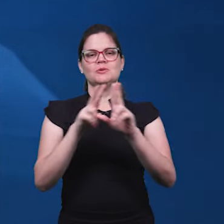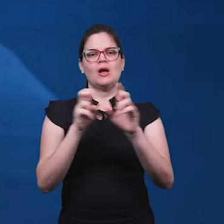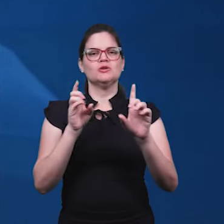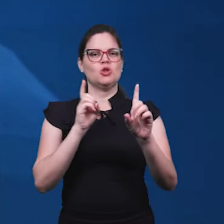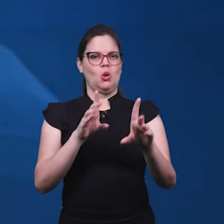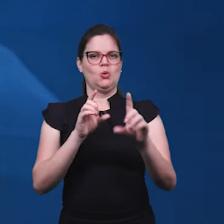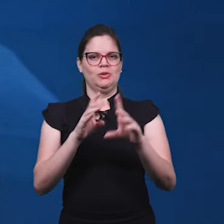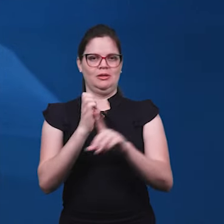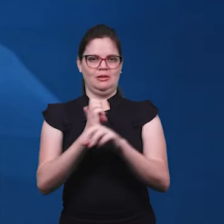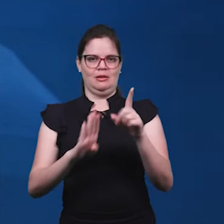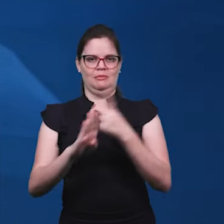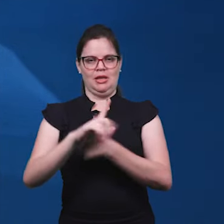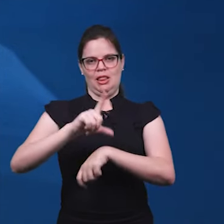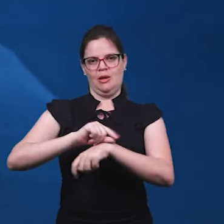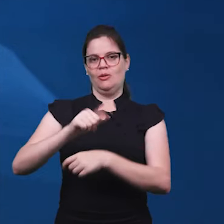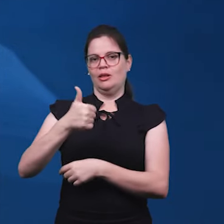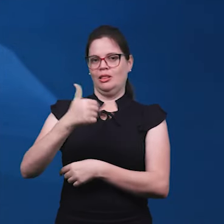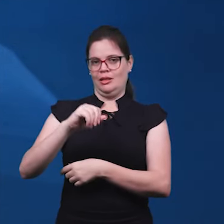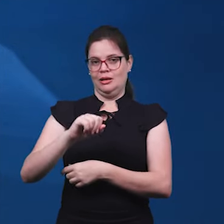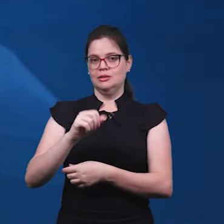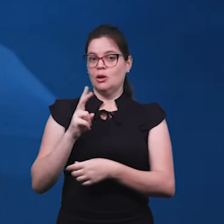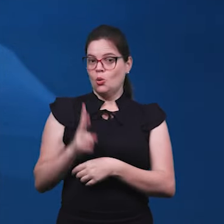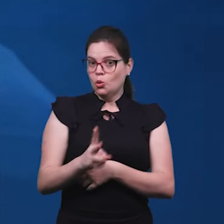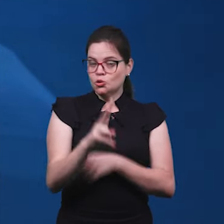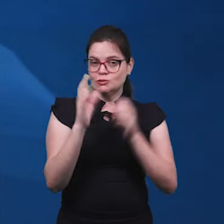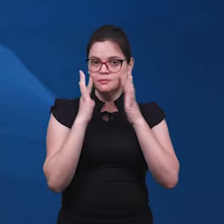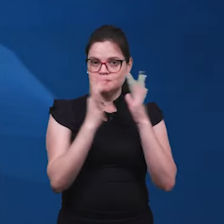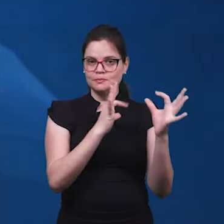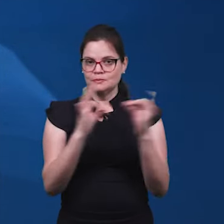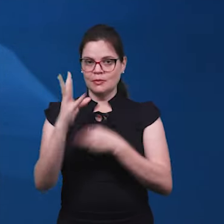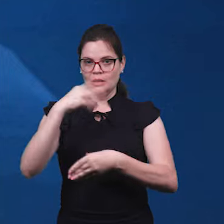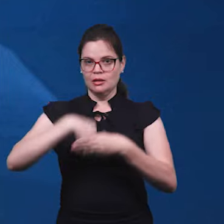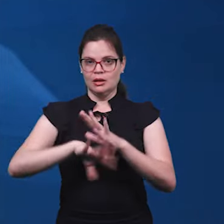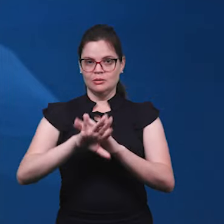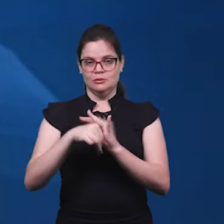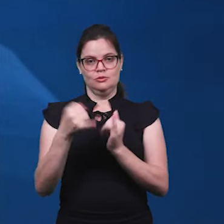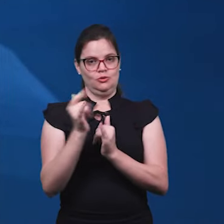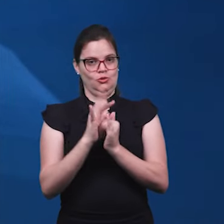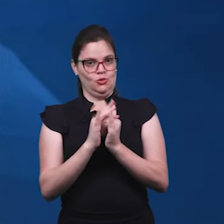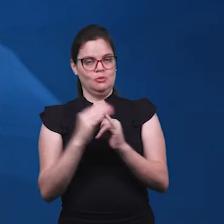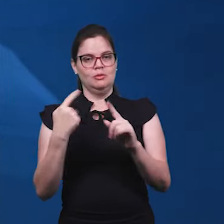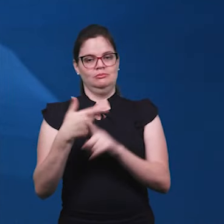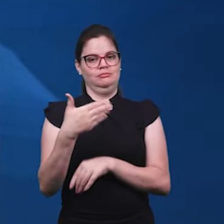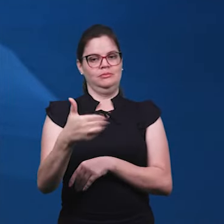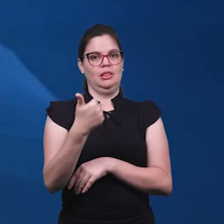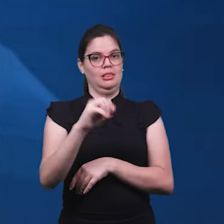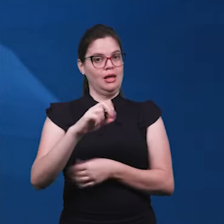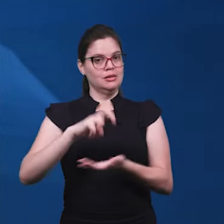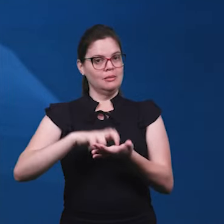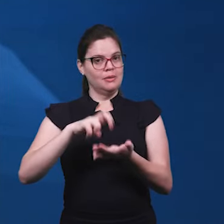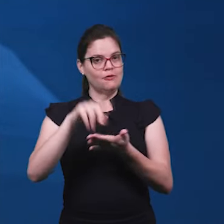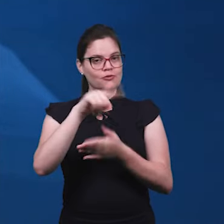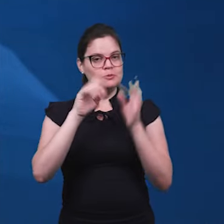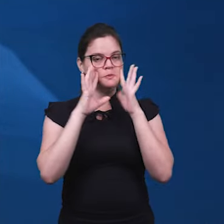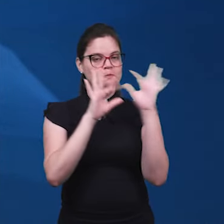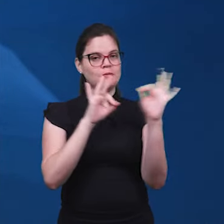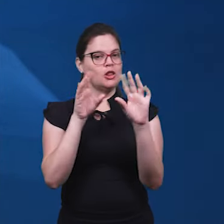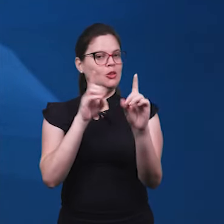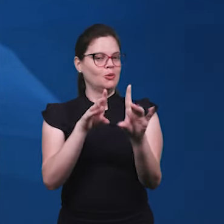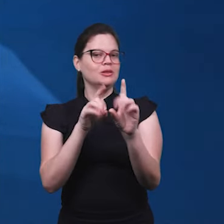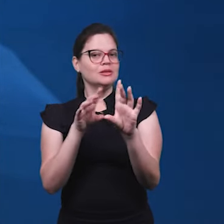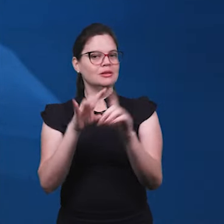o assunto doutrinário da Escola Bíblica, e eu te convido para permanecer conosco ainda no canal oficial da Igreja Cristã Maranata, porque daqui a pouco, às 10 horas da